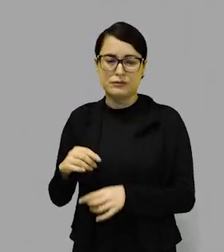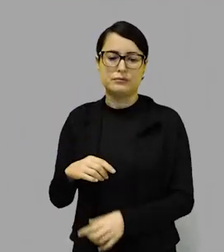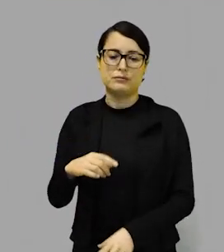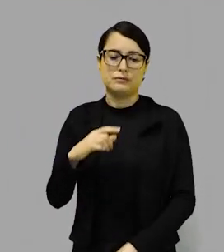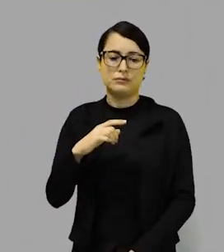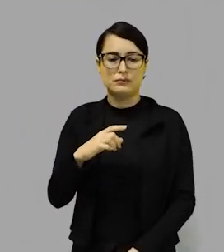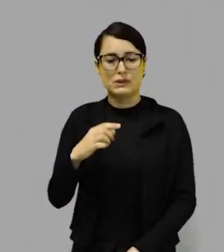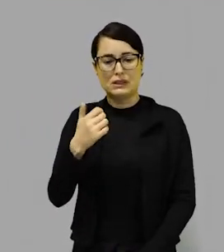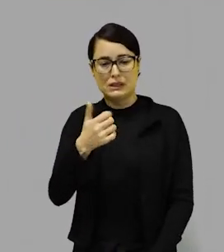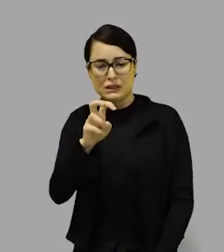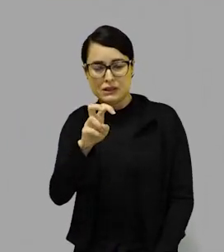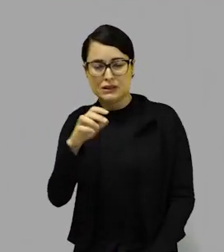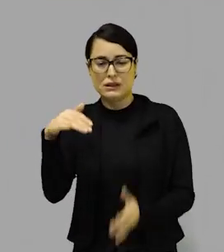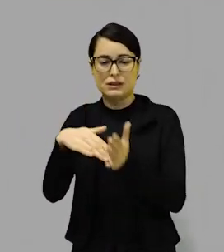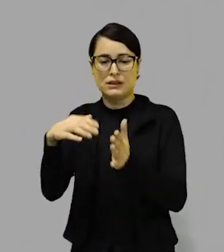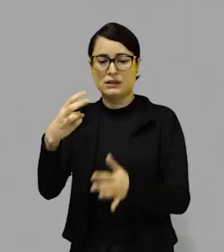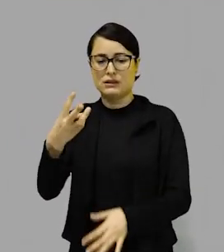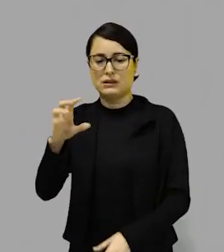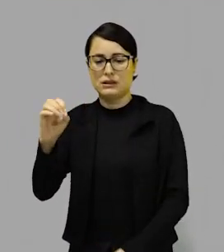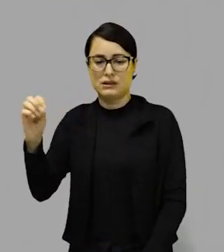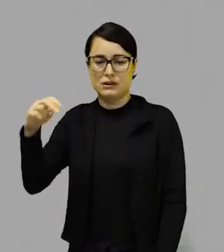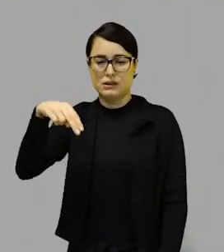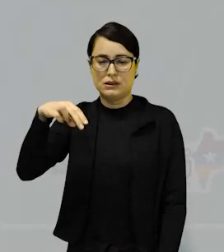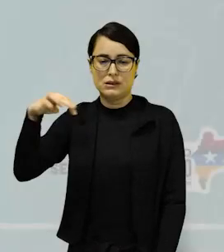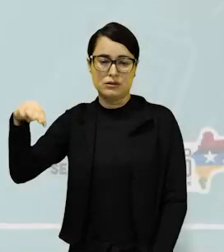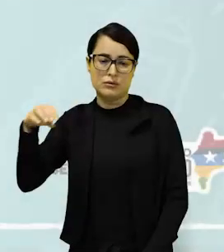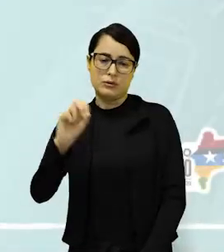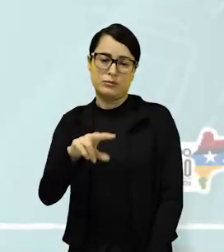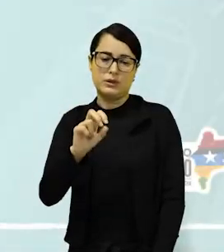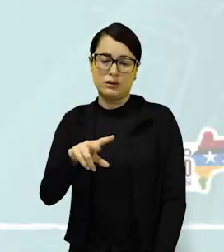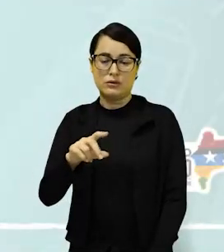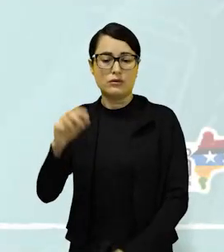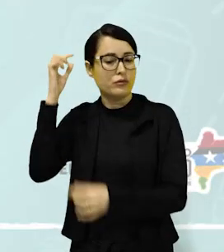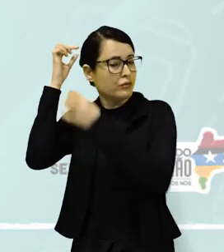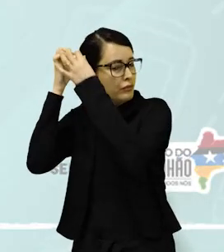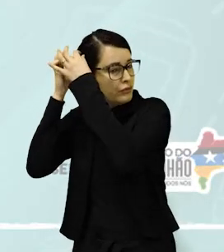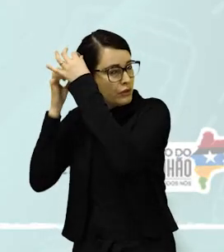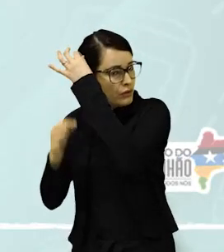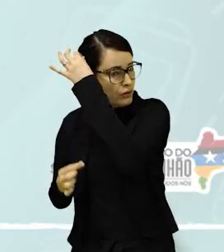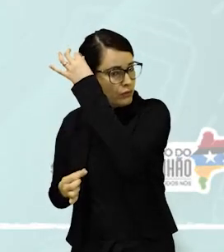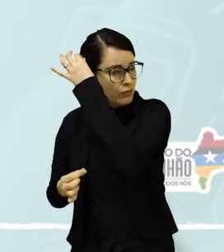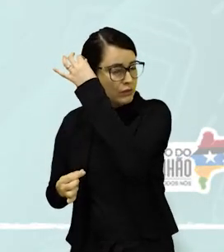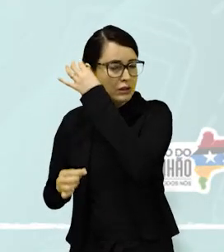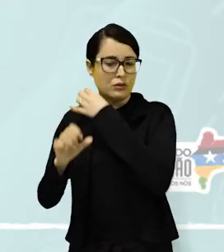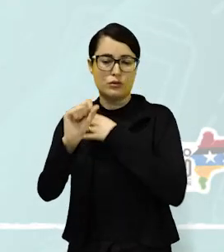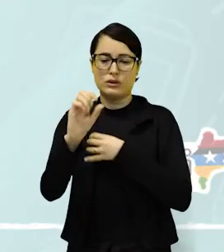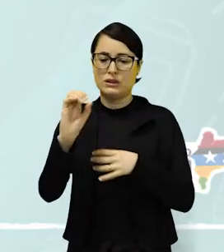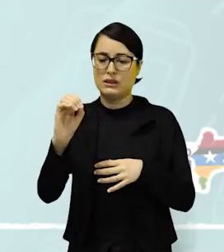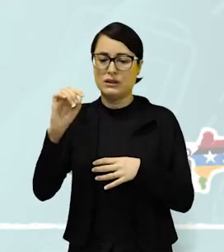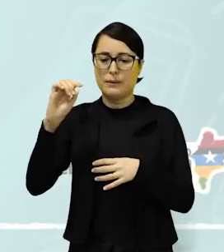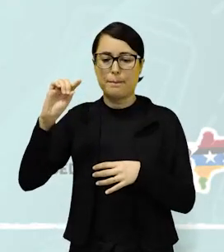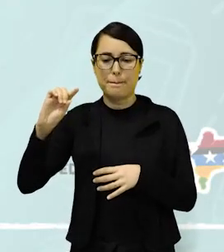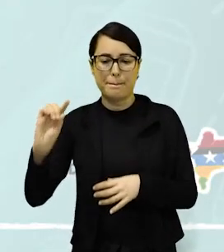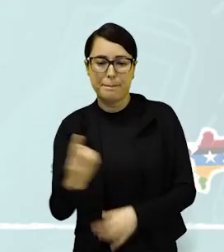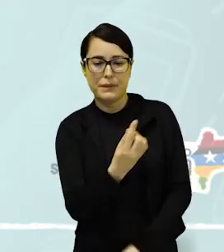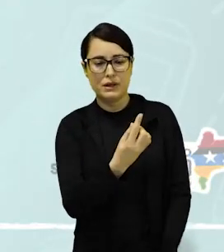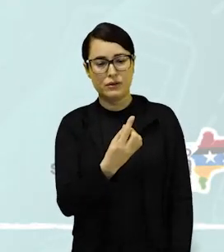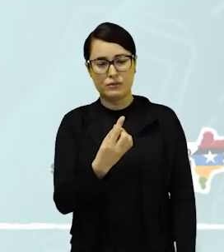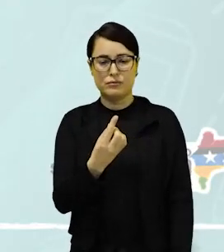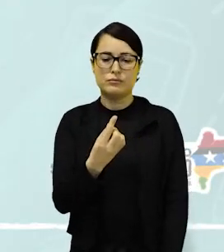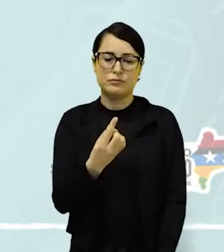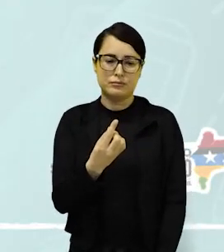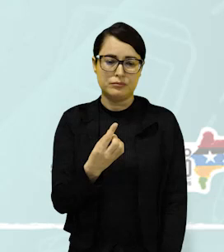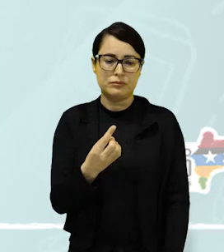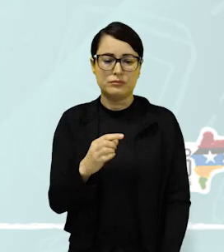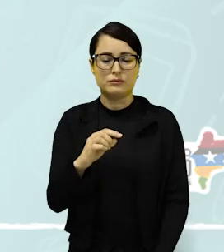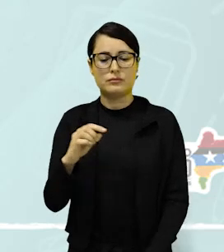300 nanômetros. Enquanto que, por exemplo, um fio de cabelo é 80 mil nanômetros. E